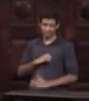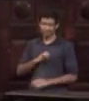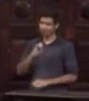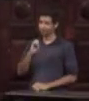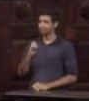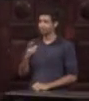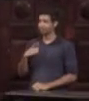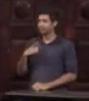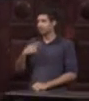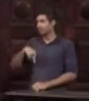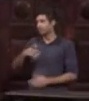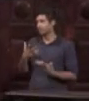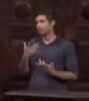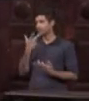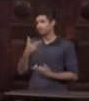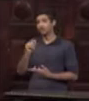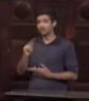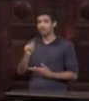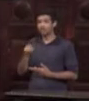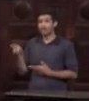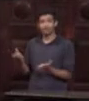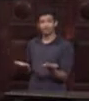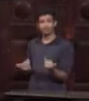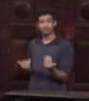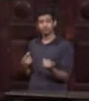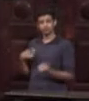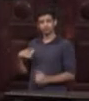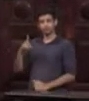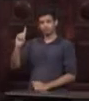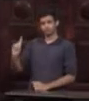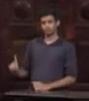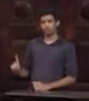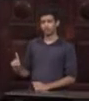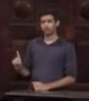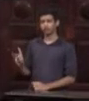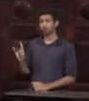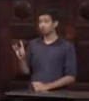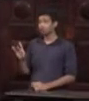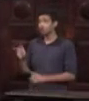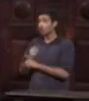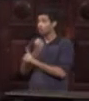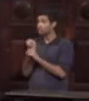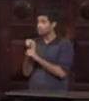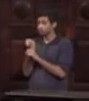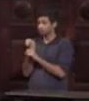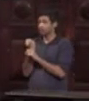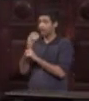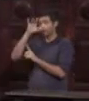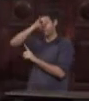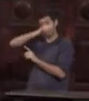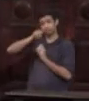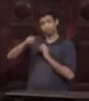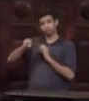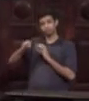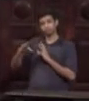volto a frisar, é que esses adolescentes possam ter o direito de ser socioeducados e não de correr